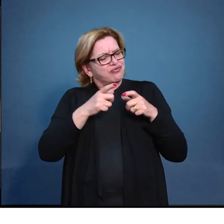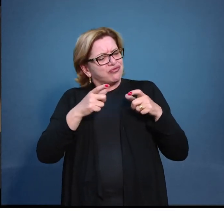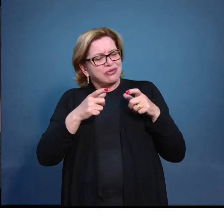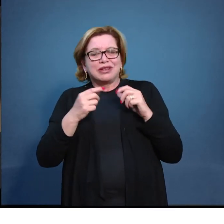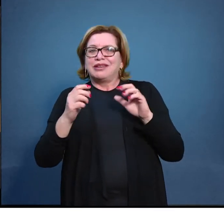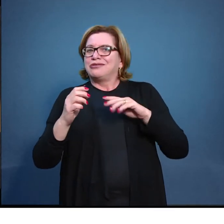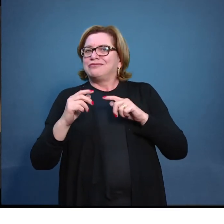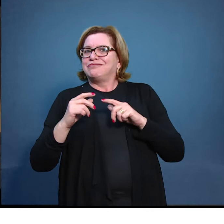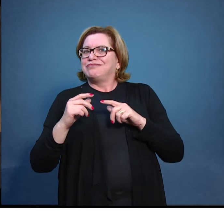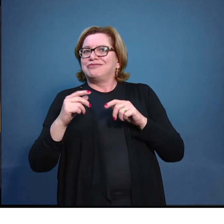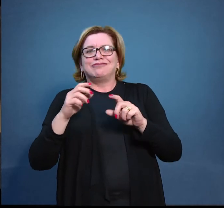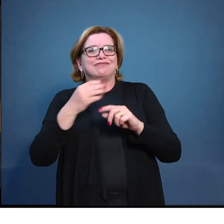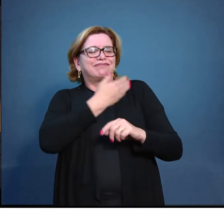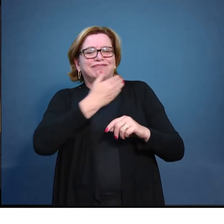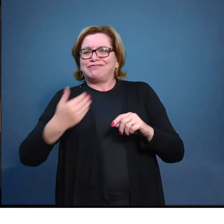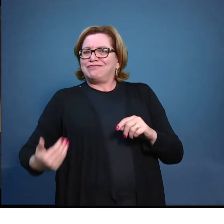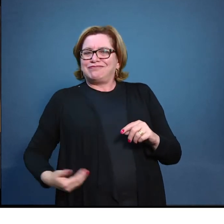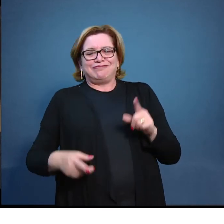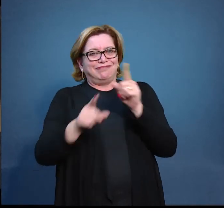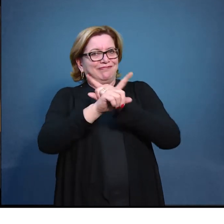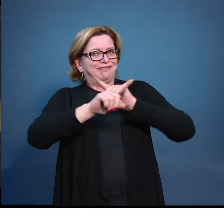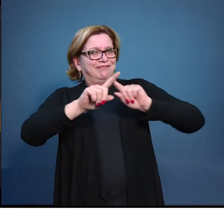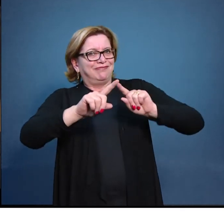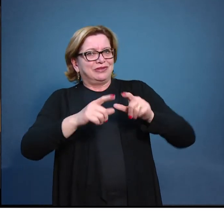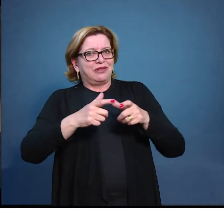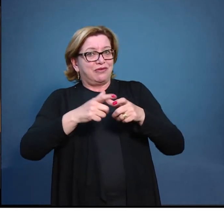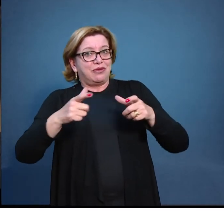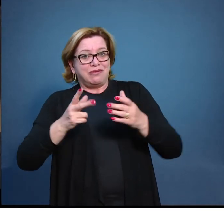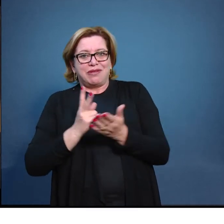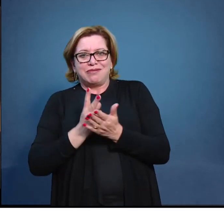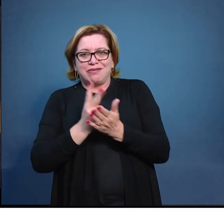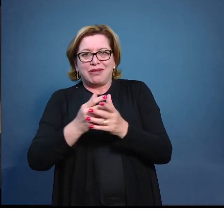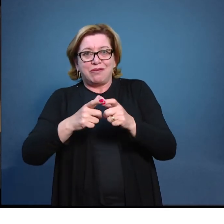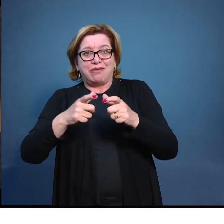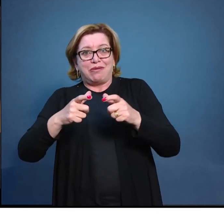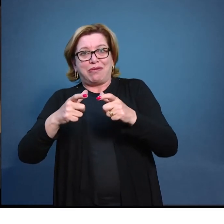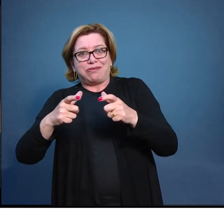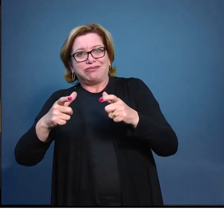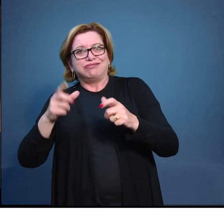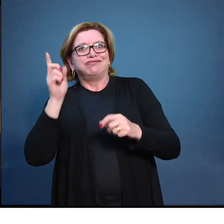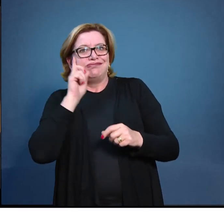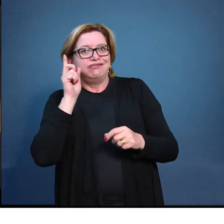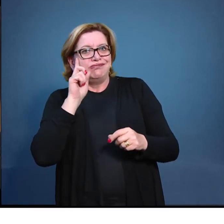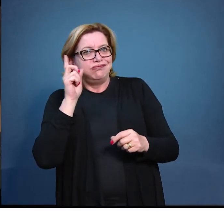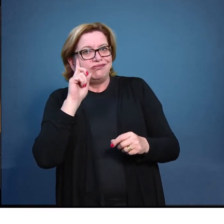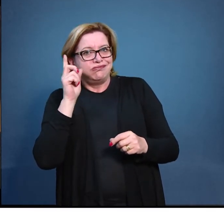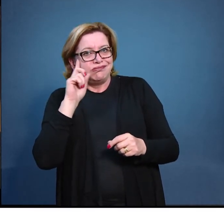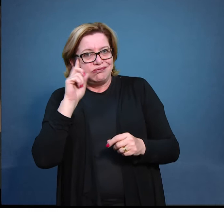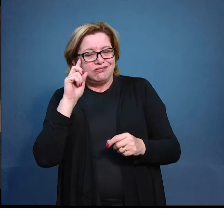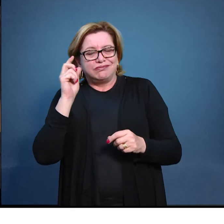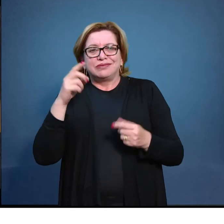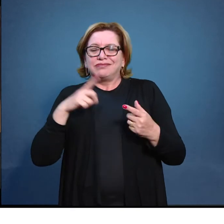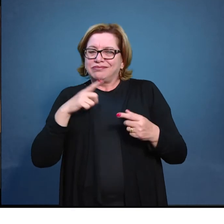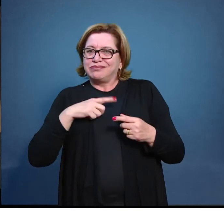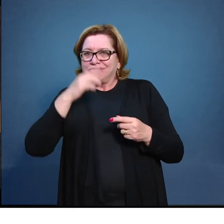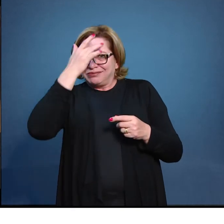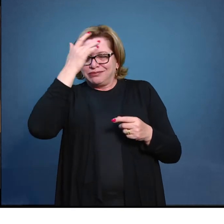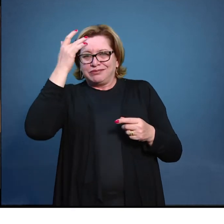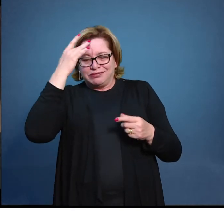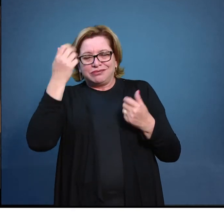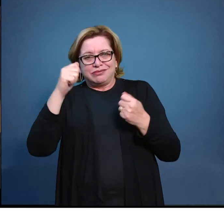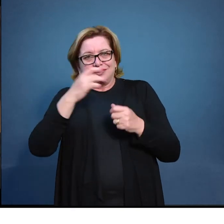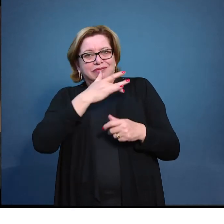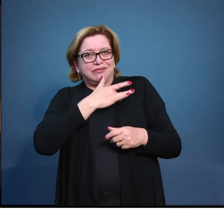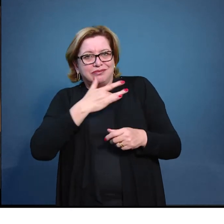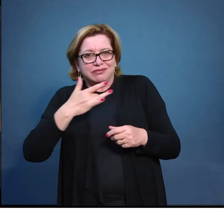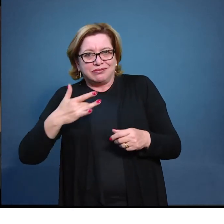na administração pública não. O crescimento ele é contínuo. Todos os dias nós temos pessoas precisando de saúde,